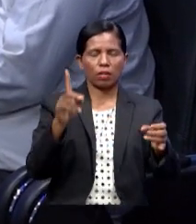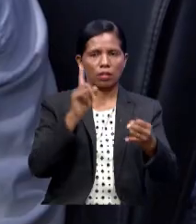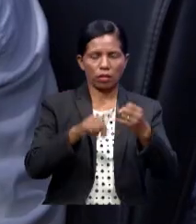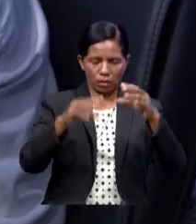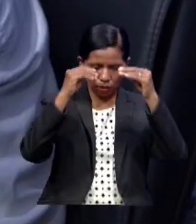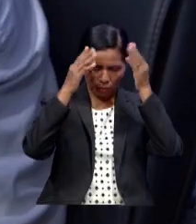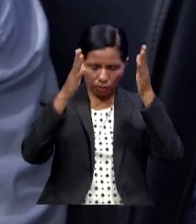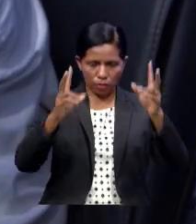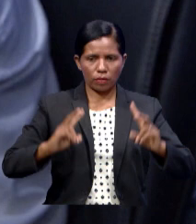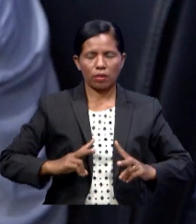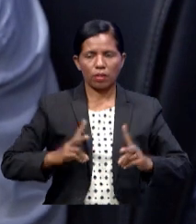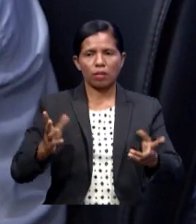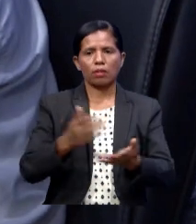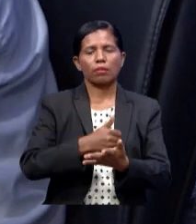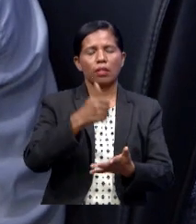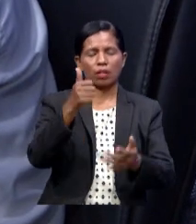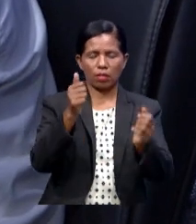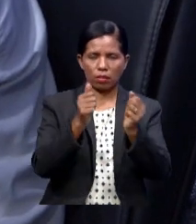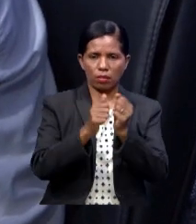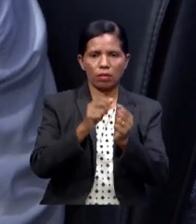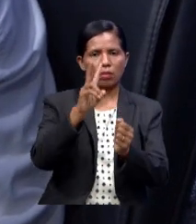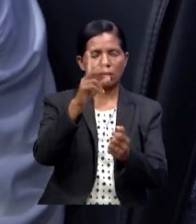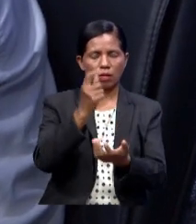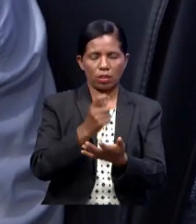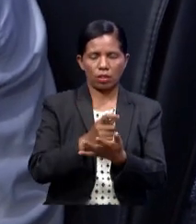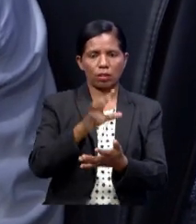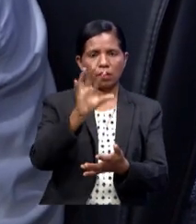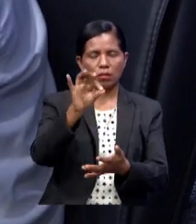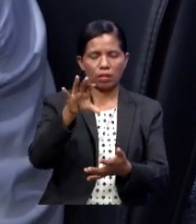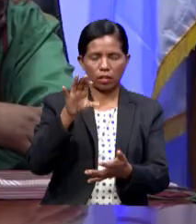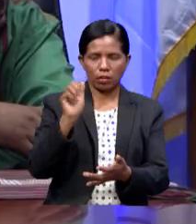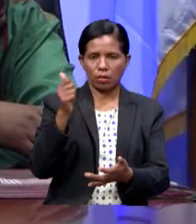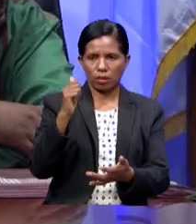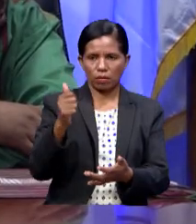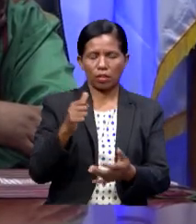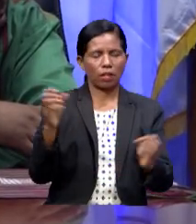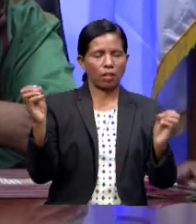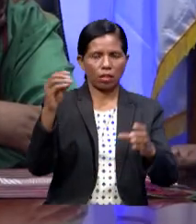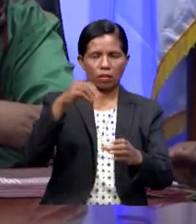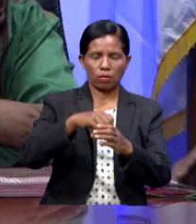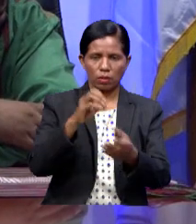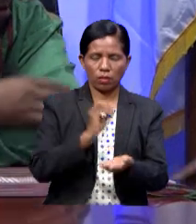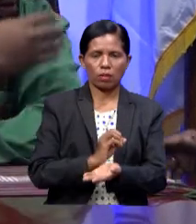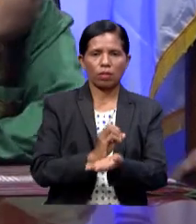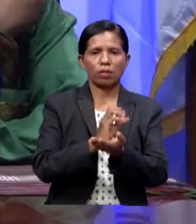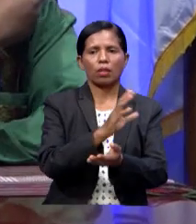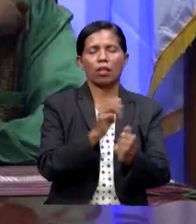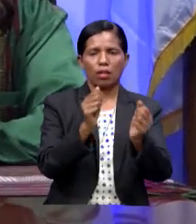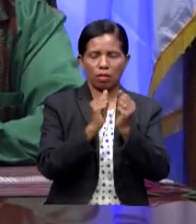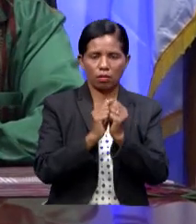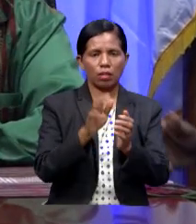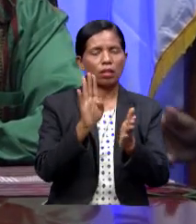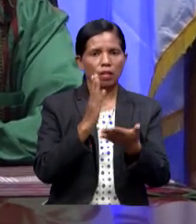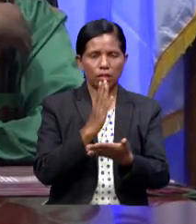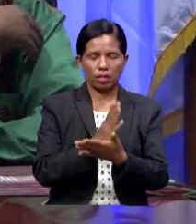professor voluntário Nebe Passaona Hamutuk, Rihun Rua Atusia Sanulo, la inclui Reoa, admitido Hamutuk